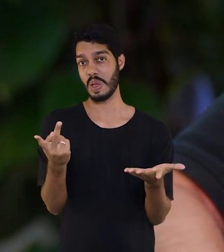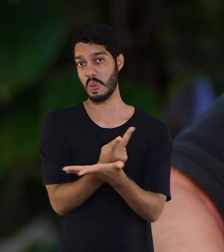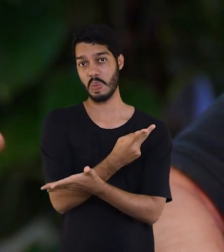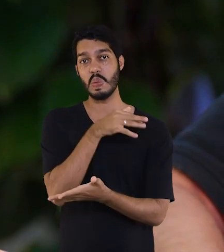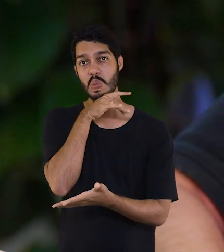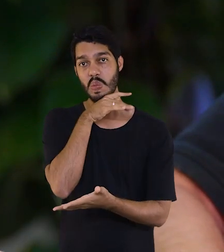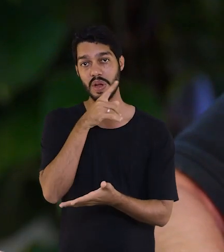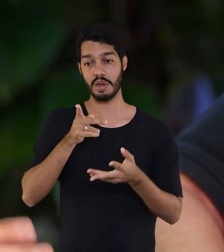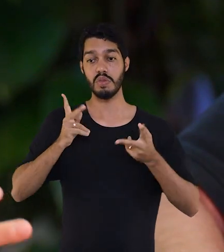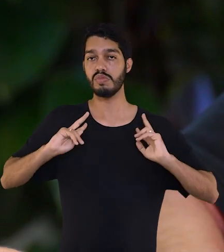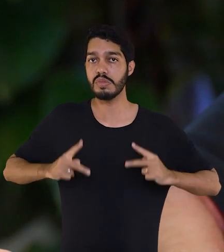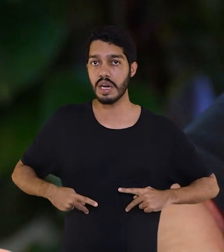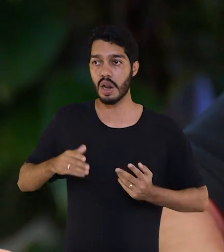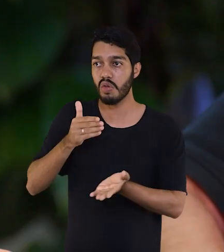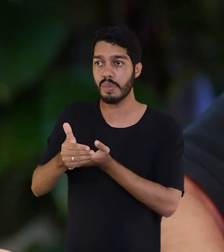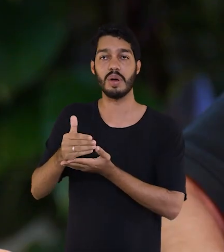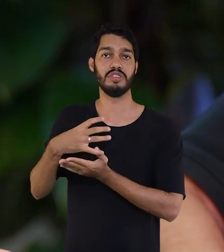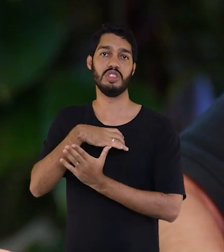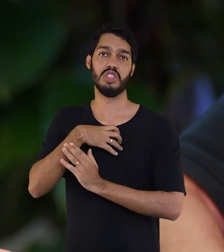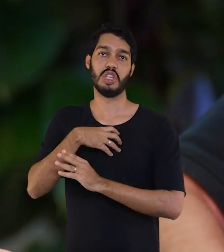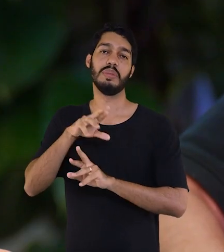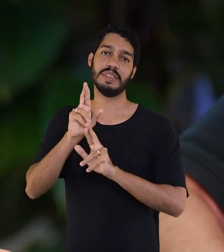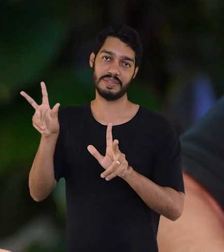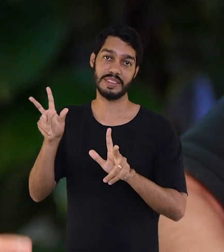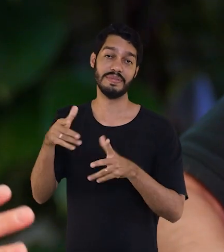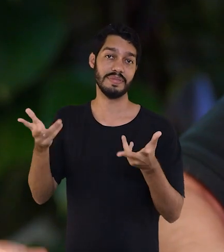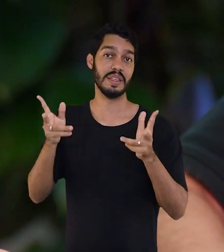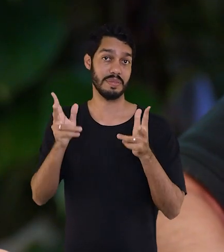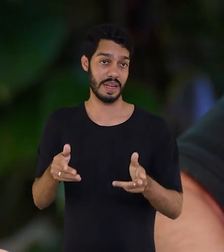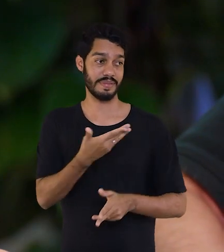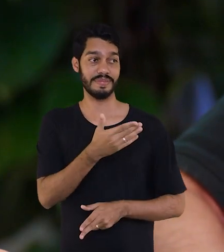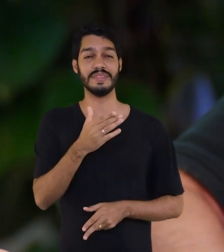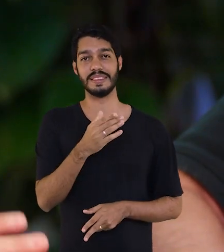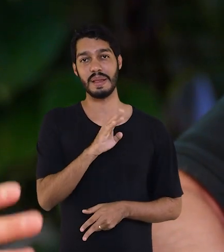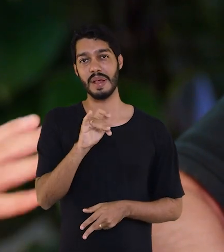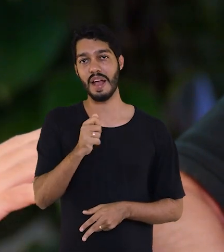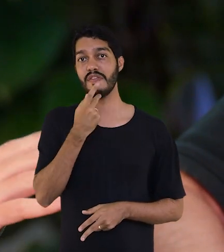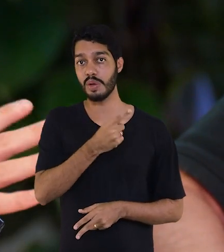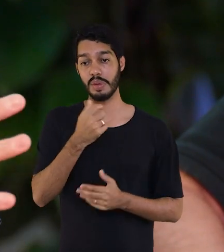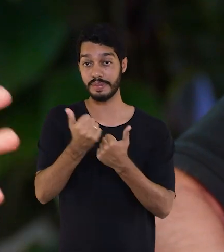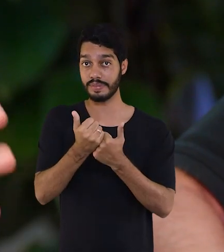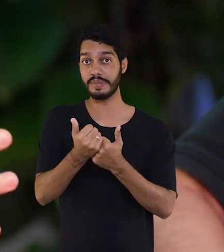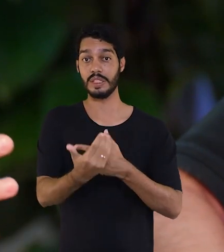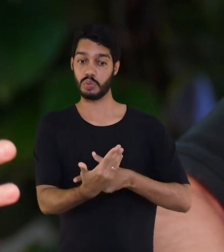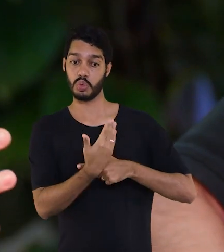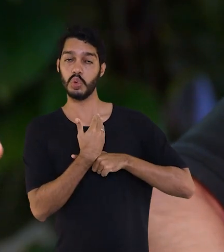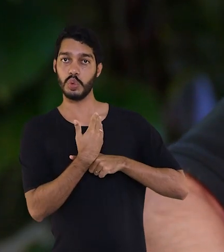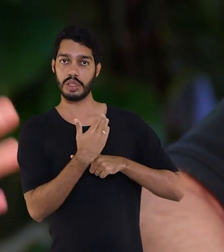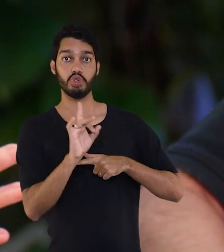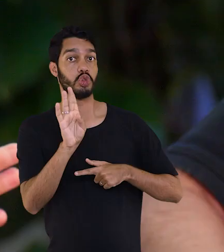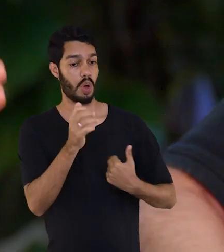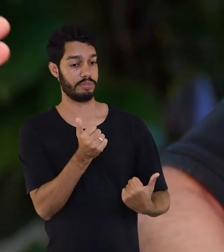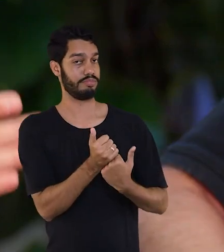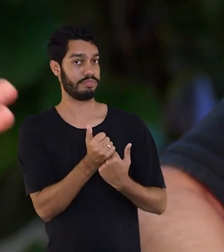verdade, não era nada disso, né? Quando um ser humano entra no circuito, é completamente diferente. Então, é muito do que a Bibi falou também, que a ferramenta, e ela é